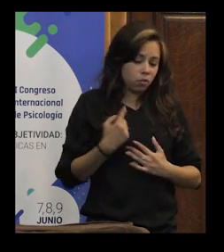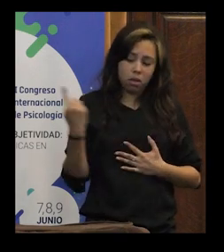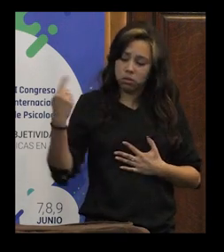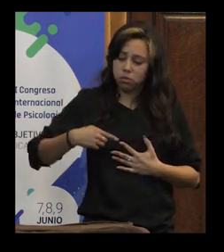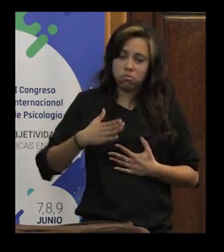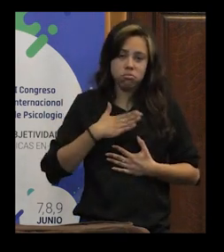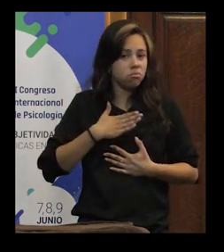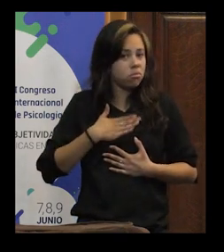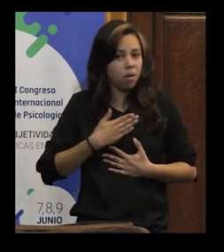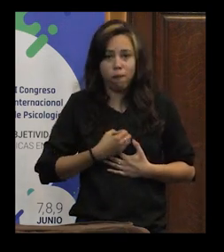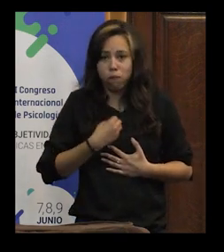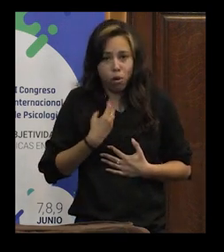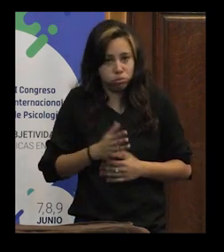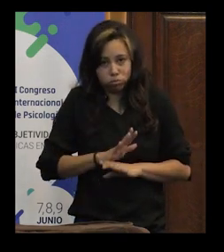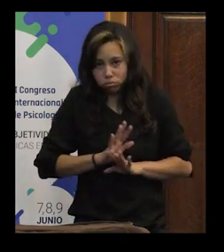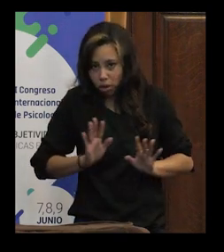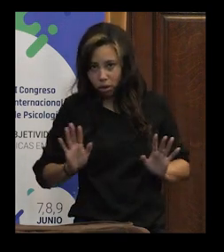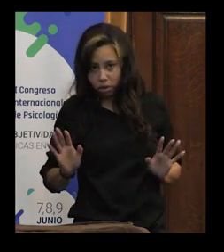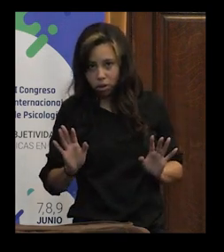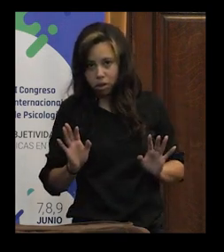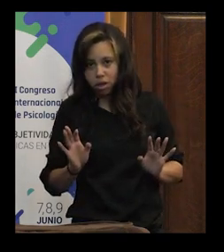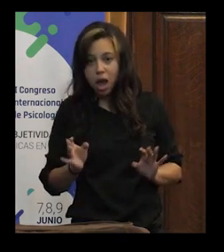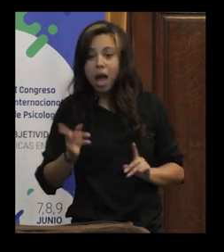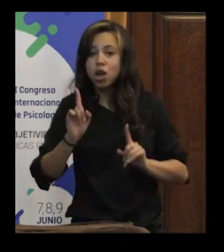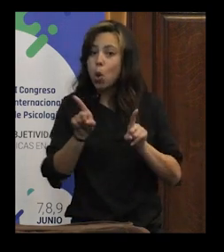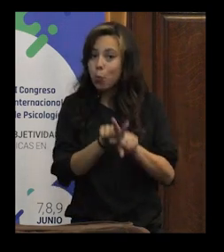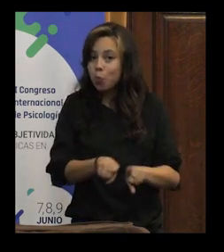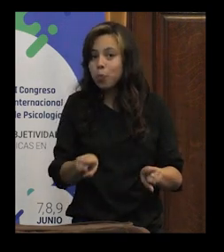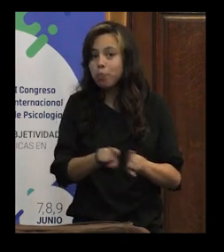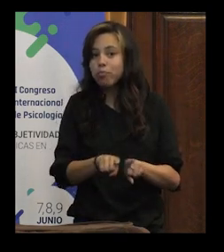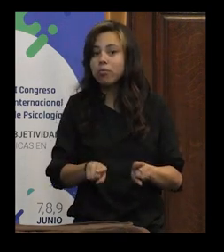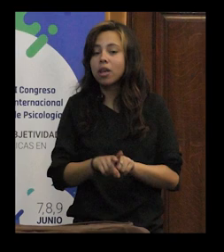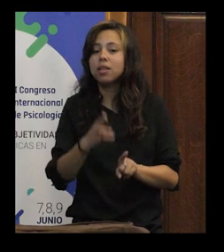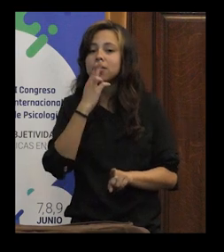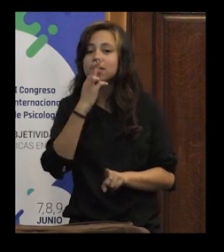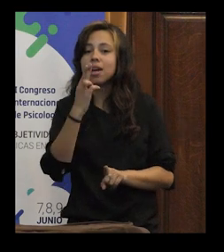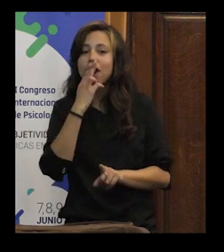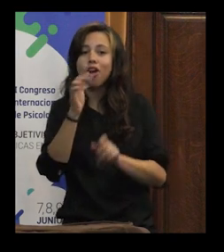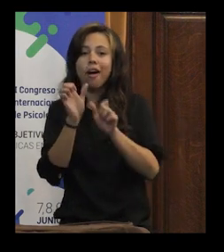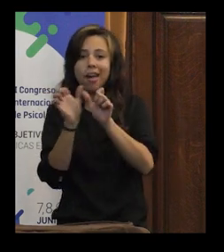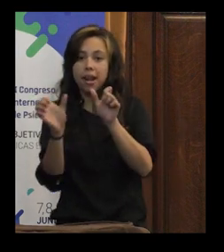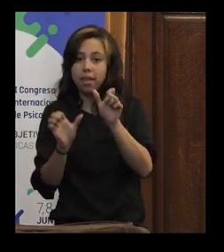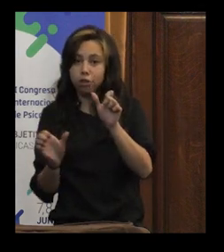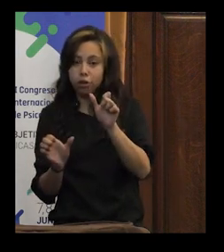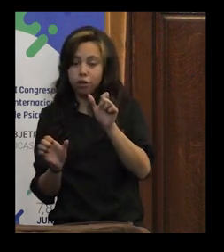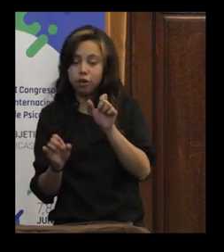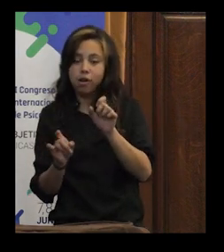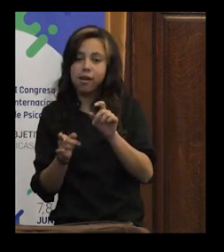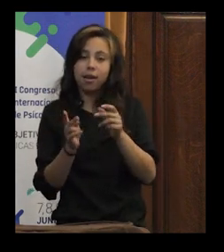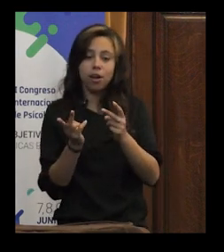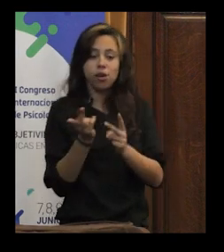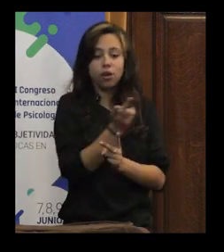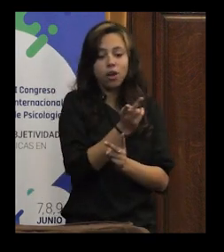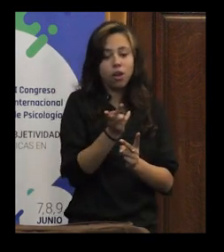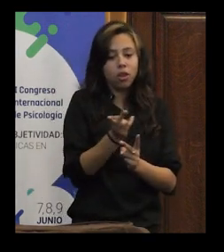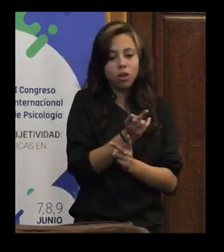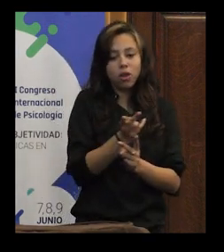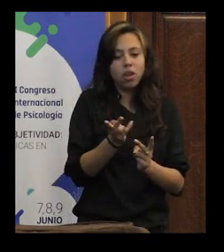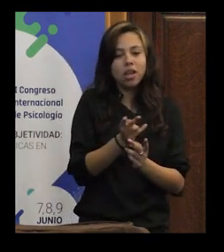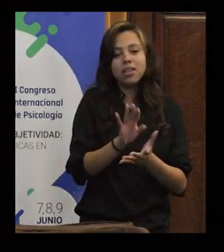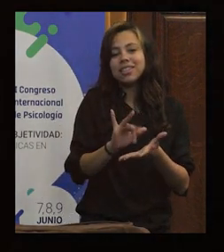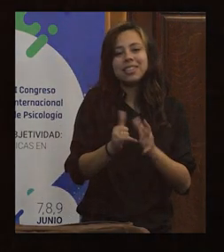incluso no formato de cigarrilhos eletrônicos, se inscreve no contexto de estilos de vida